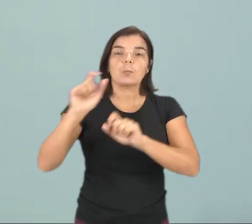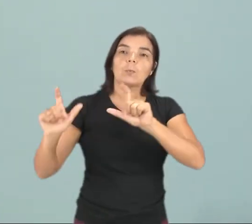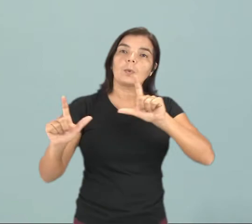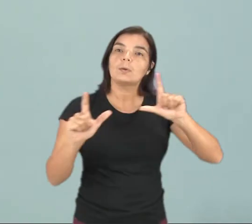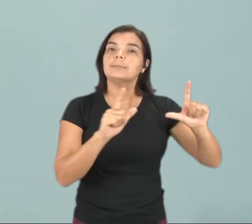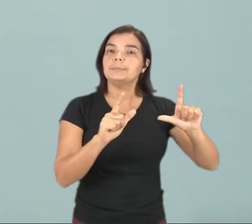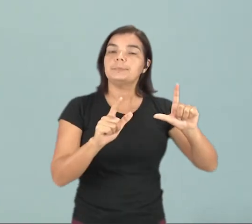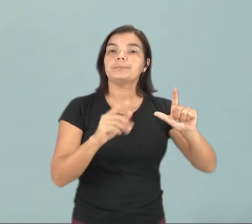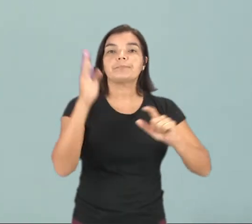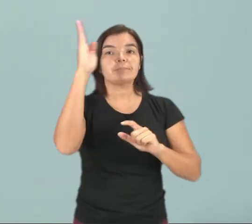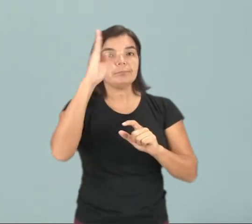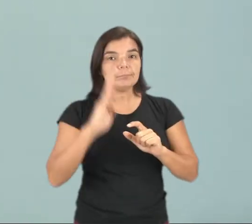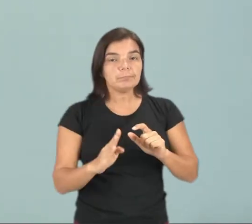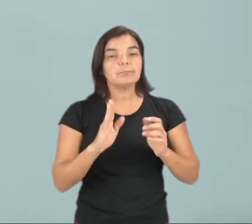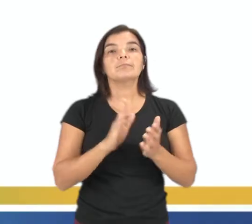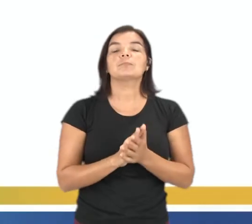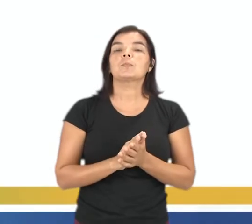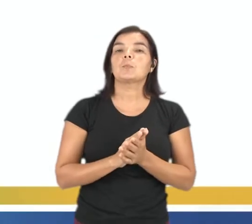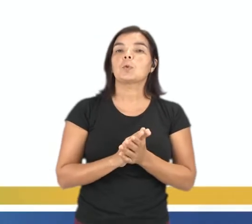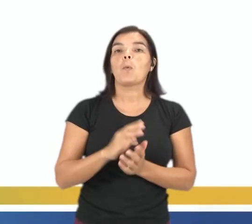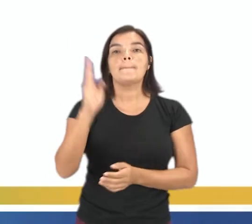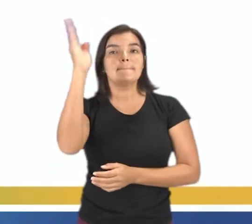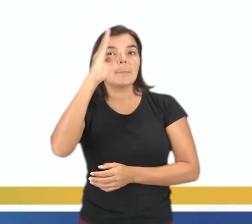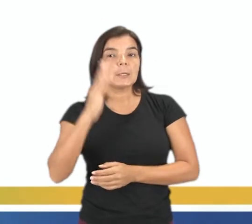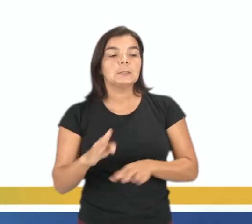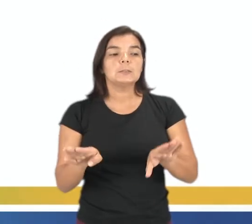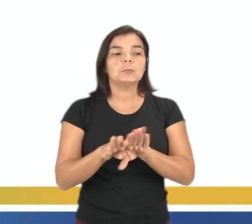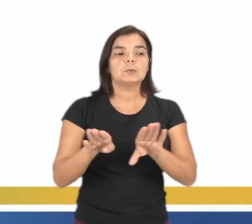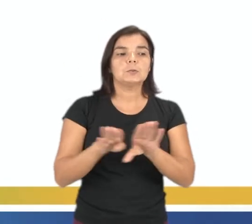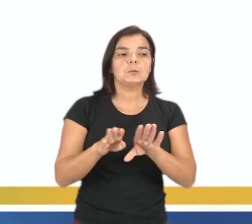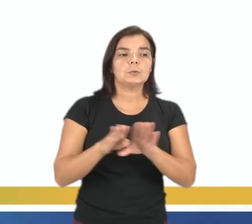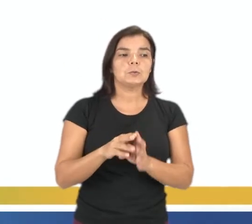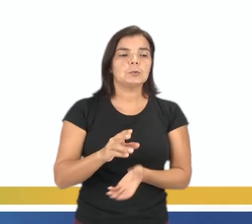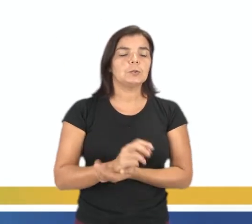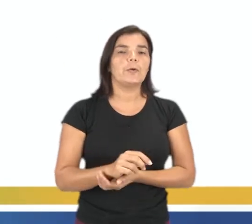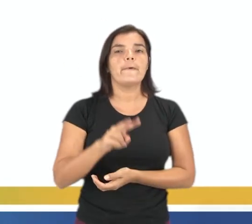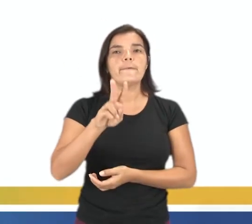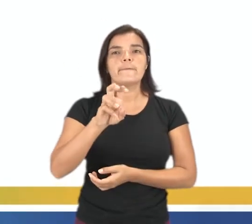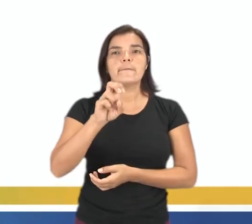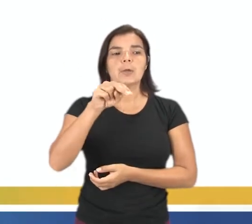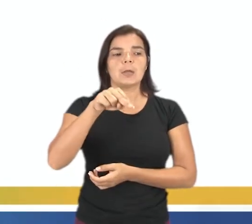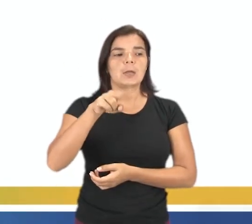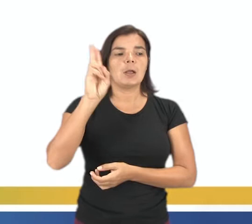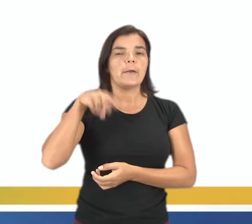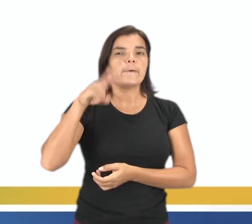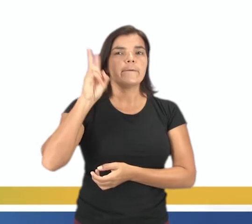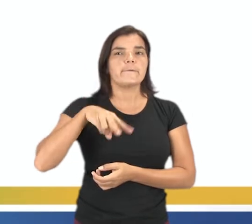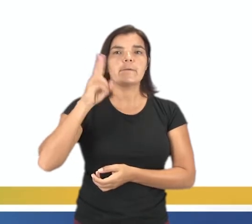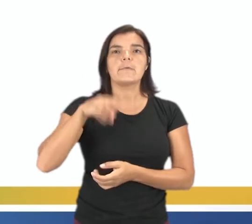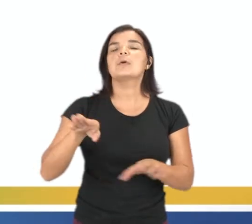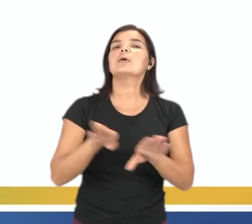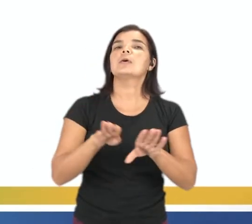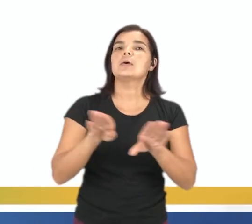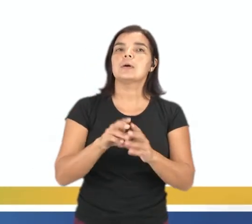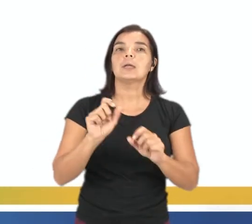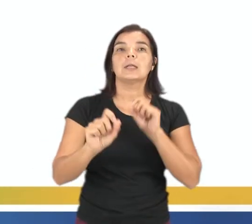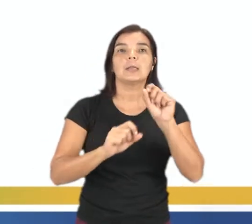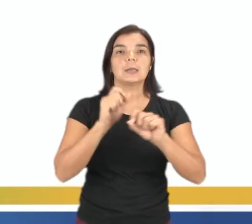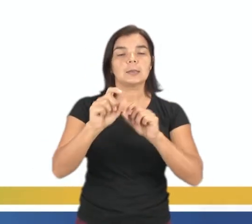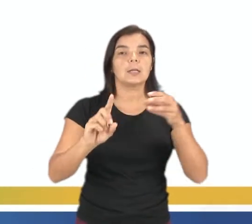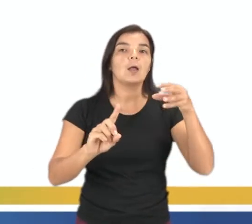comparação com o Brasil e a Venezuela. Afinal de contas, a Venezuela atualmente é o único país que, em